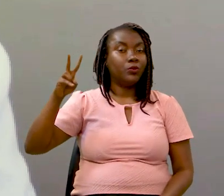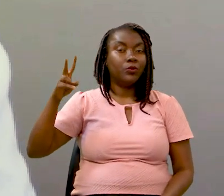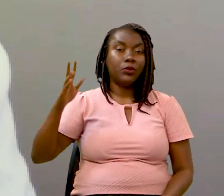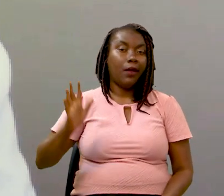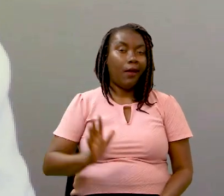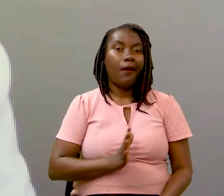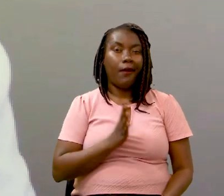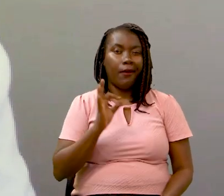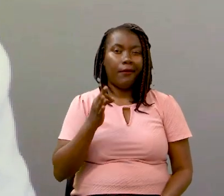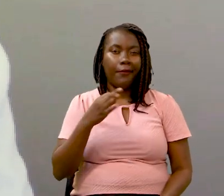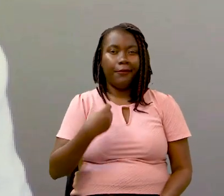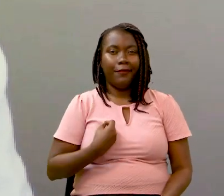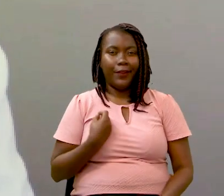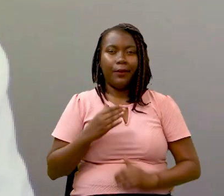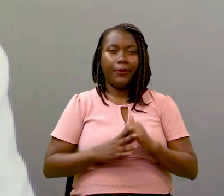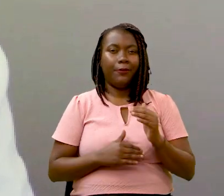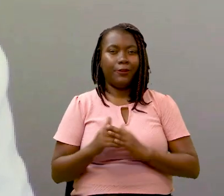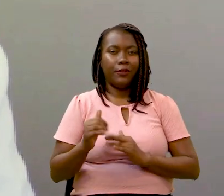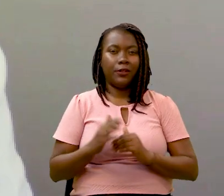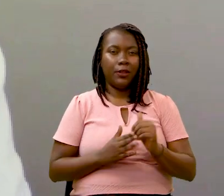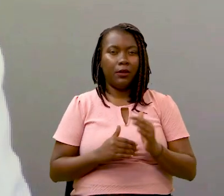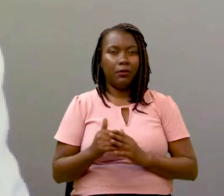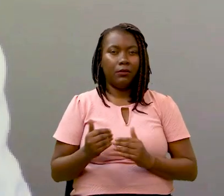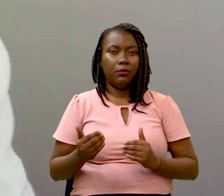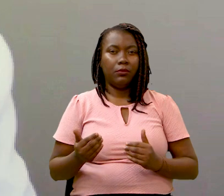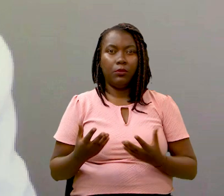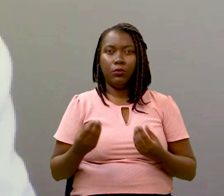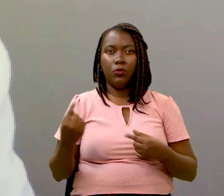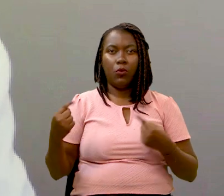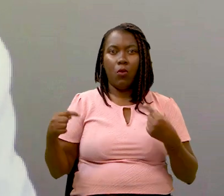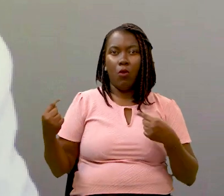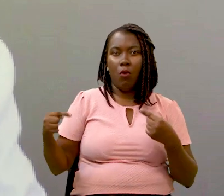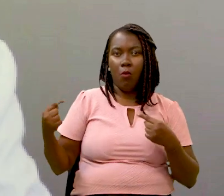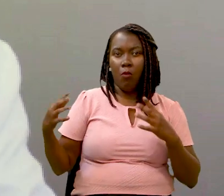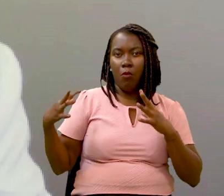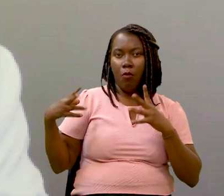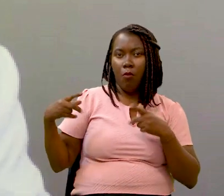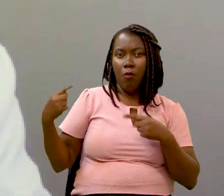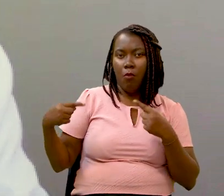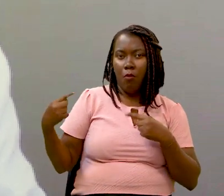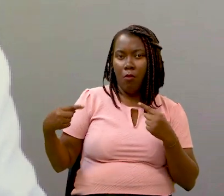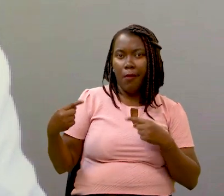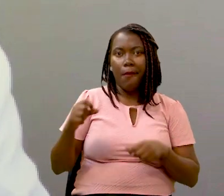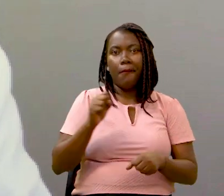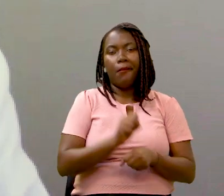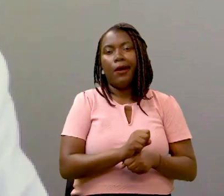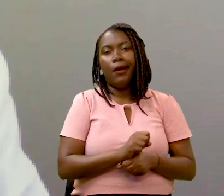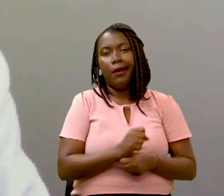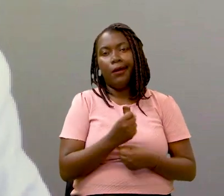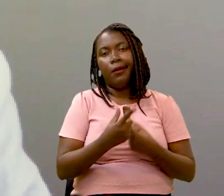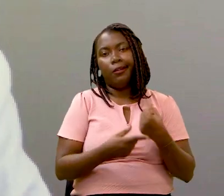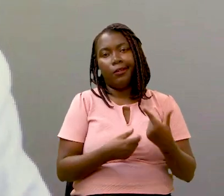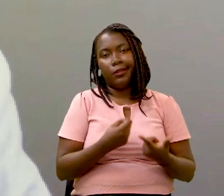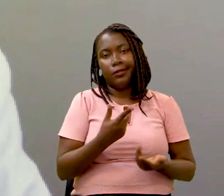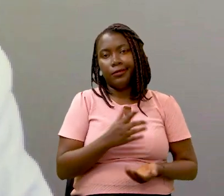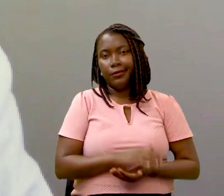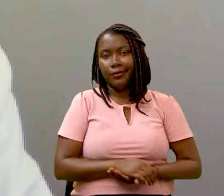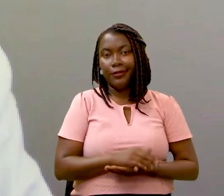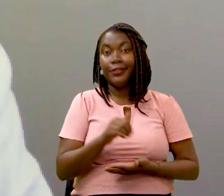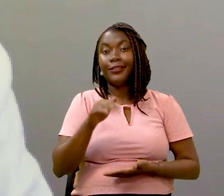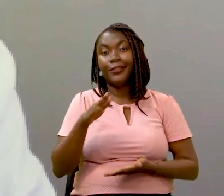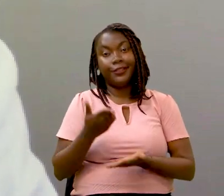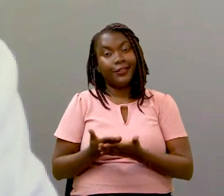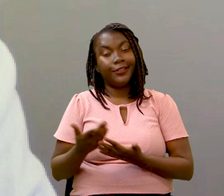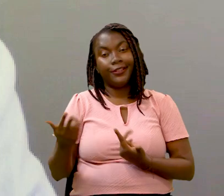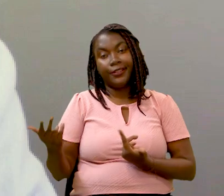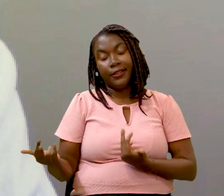Isso é horrível, né? Na vida profissional, no mundo competitivo, o indivíduo tem que parar de vez em quando.